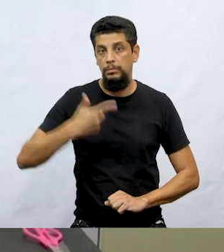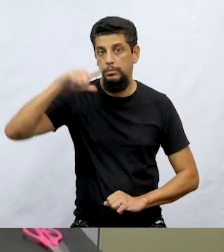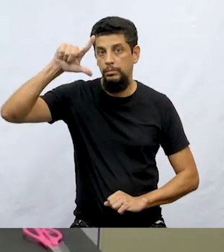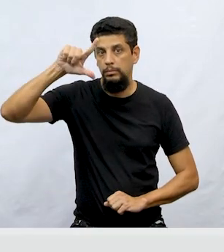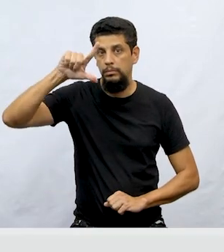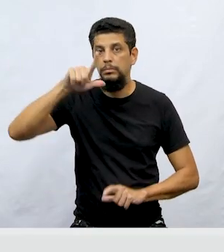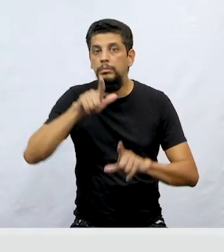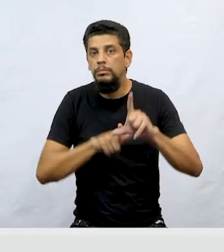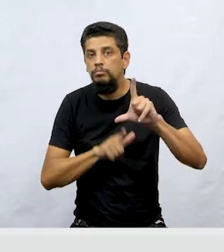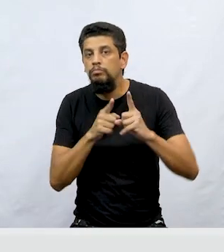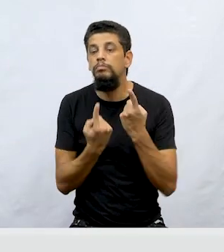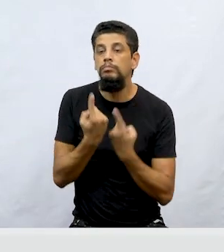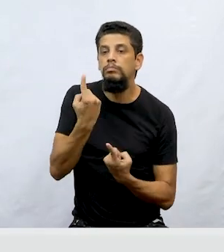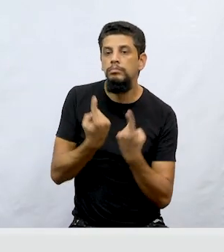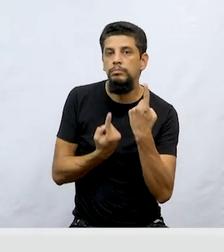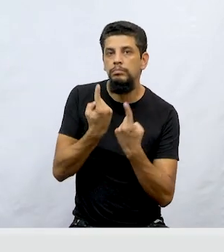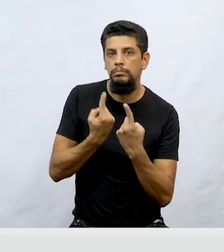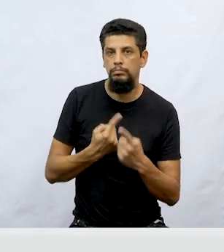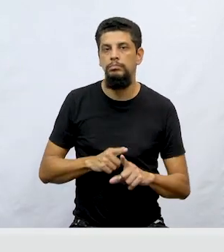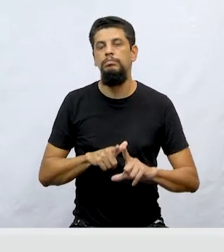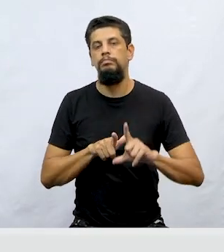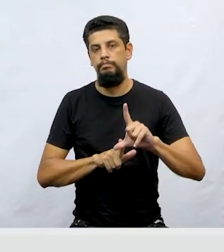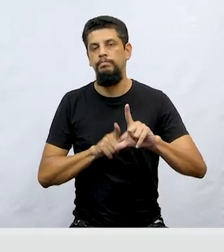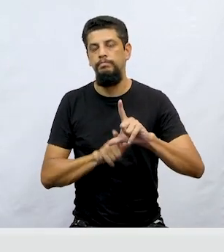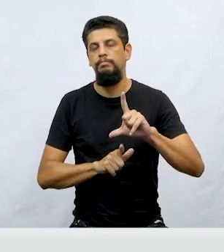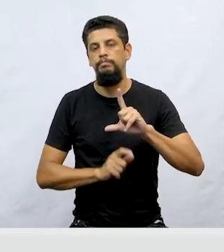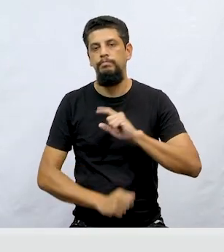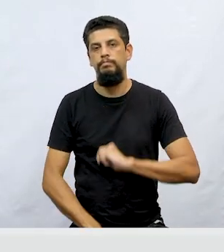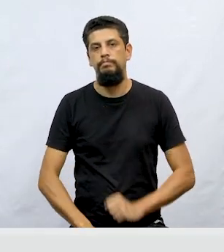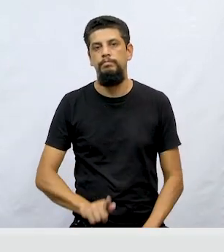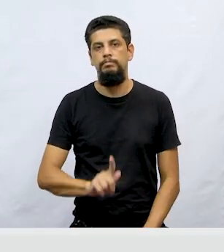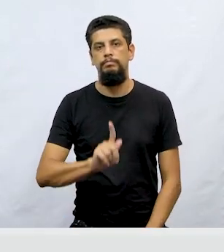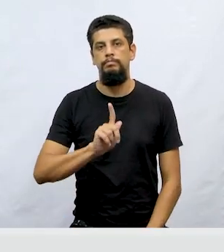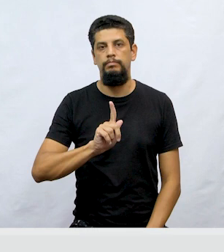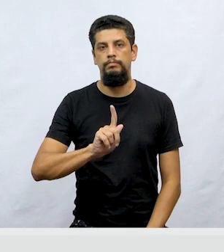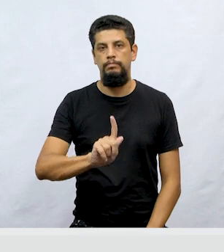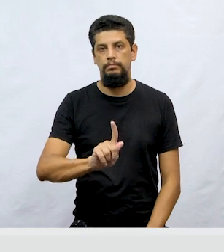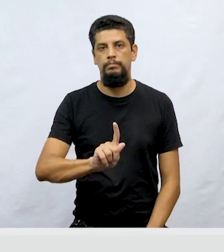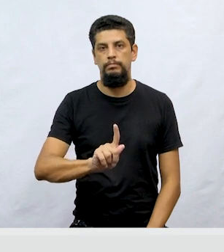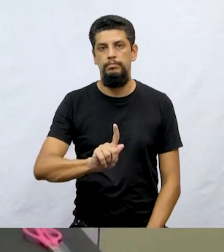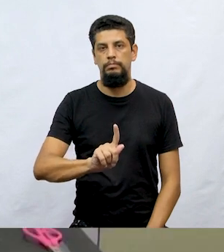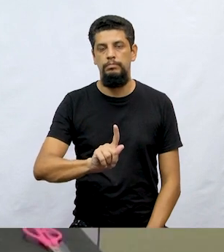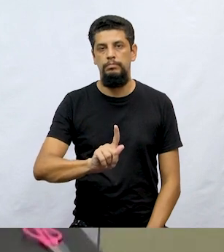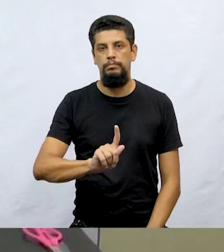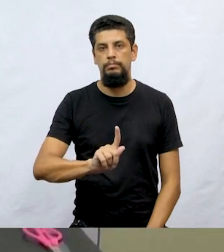A próxima letra, professora, qual é? Letra G. G.